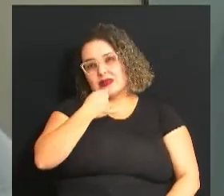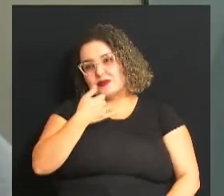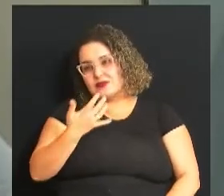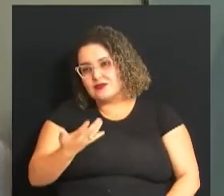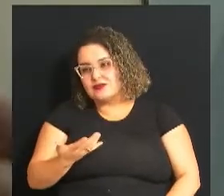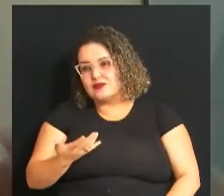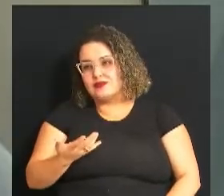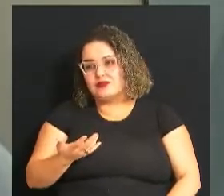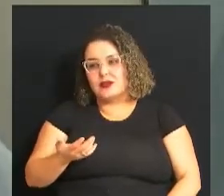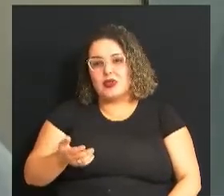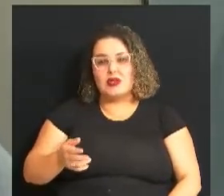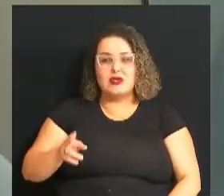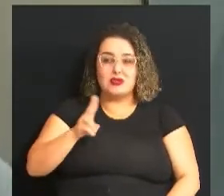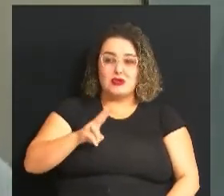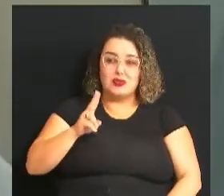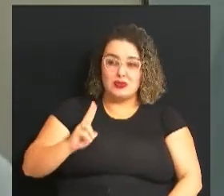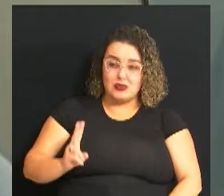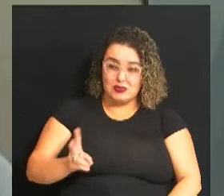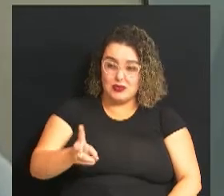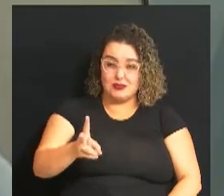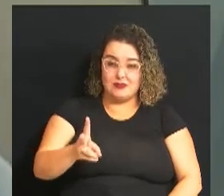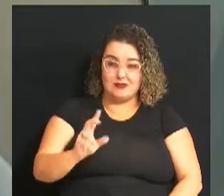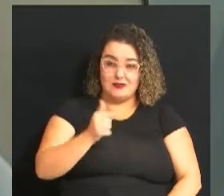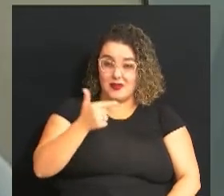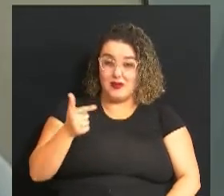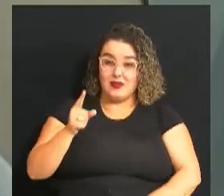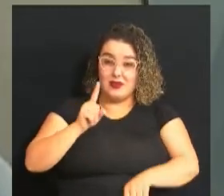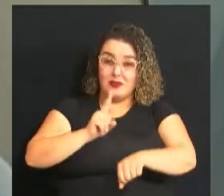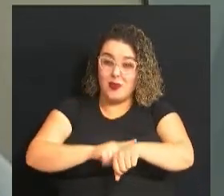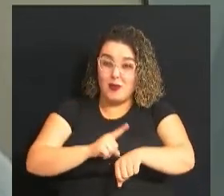uso contínuo sem data para parar.